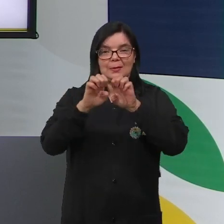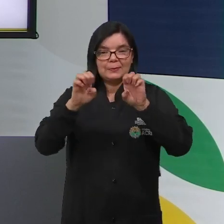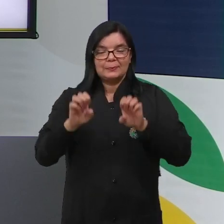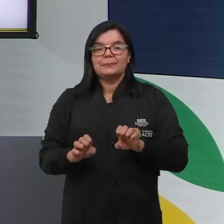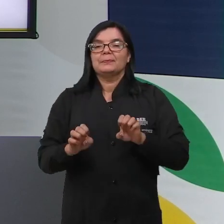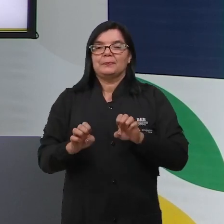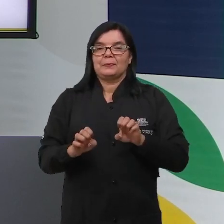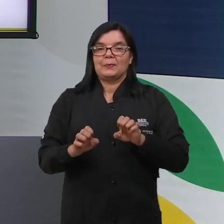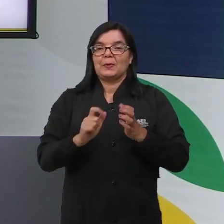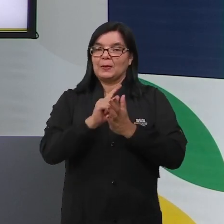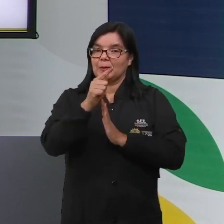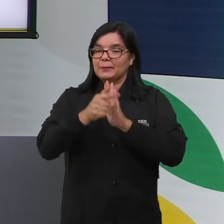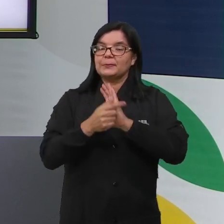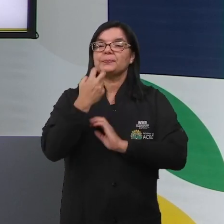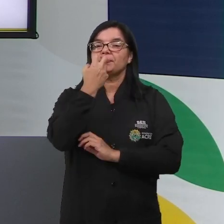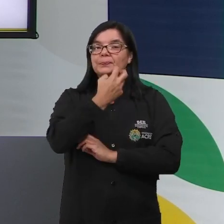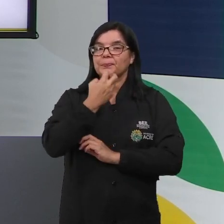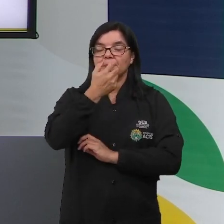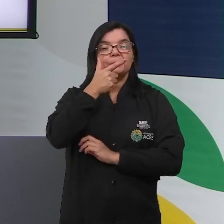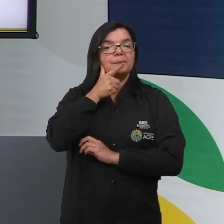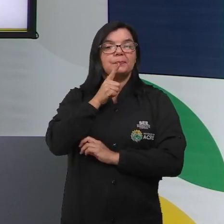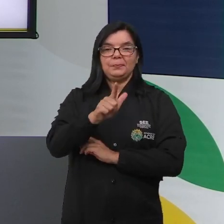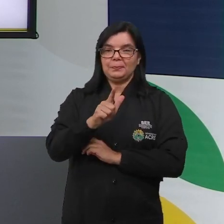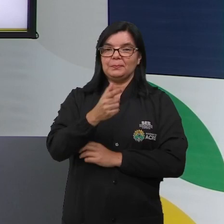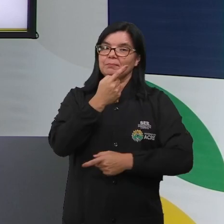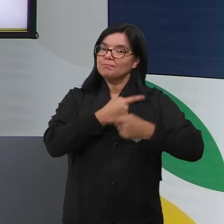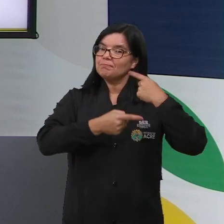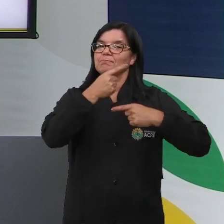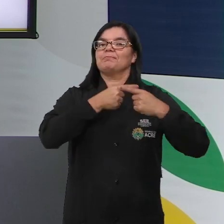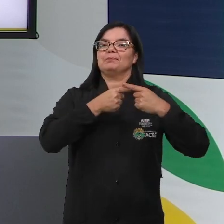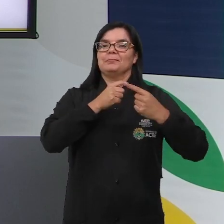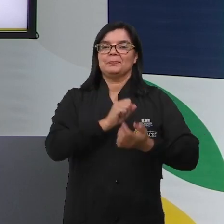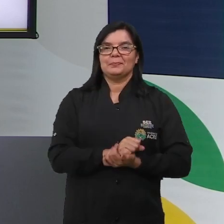estruturação de um gênero oral para alcançar o sucesso